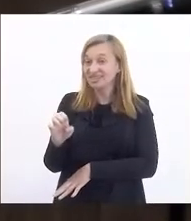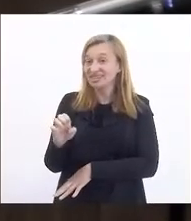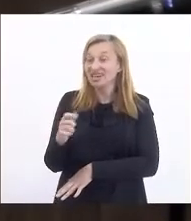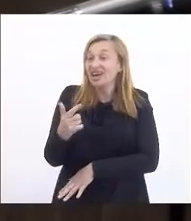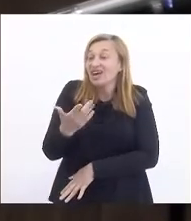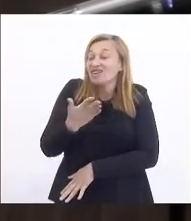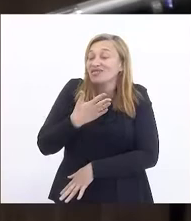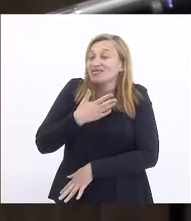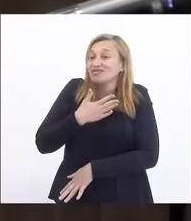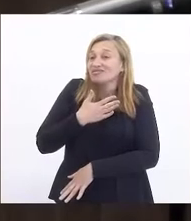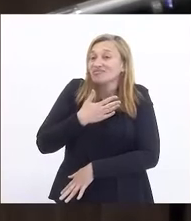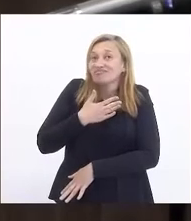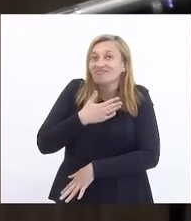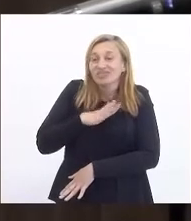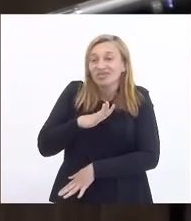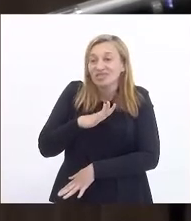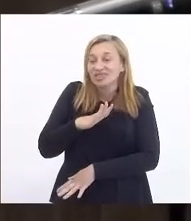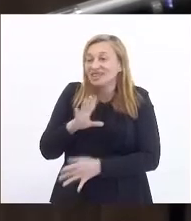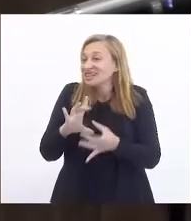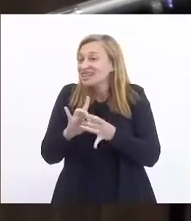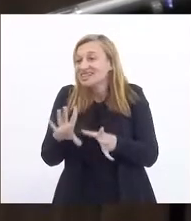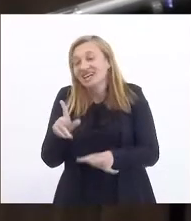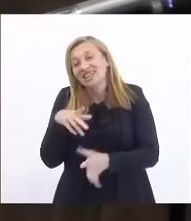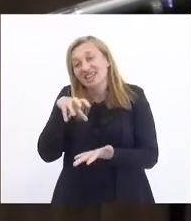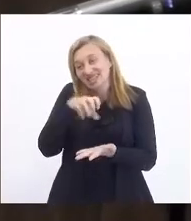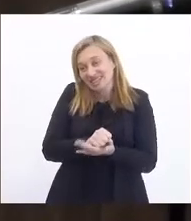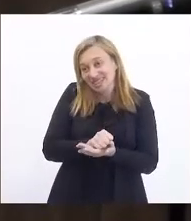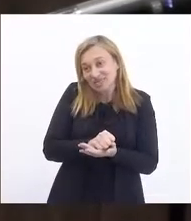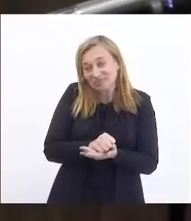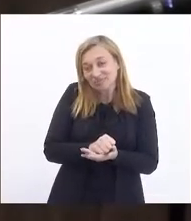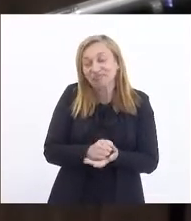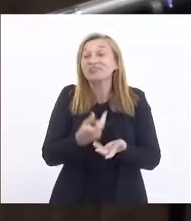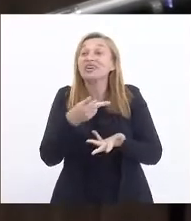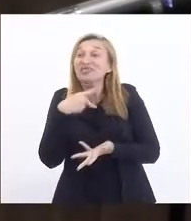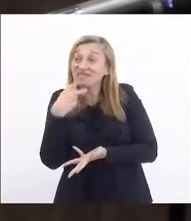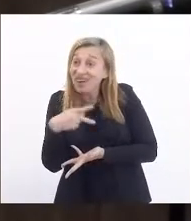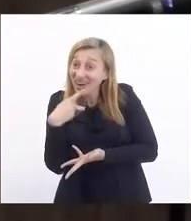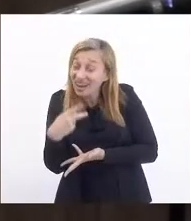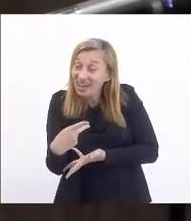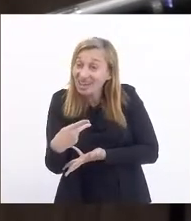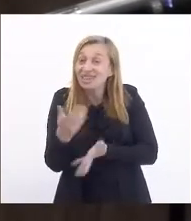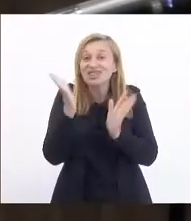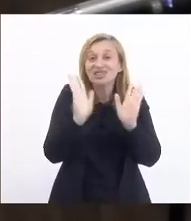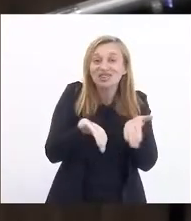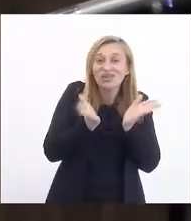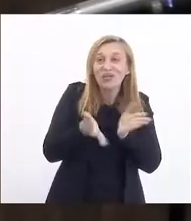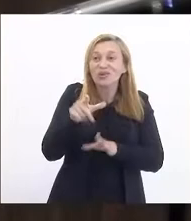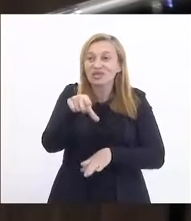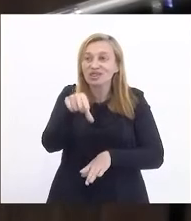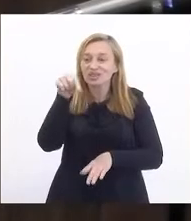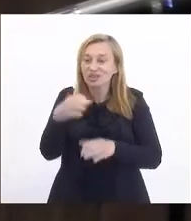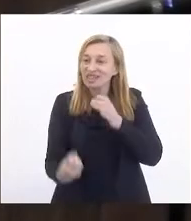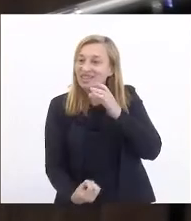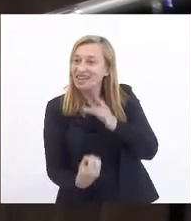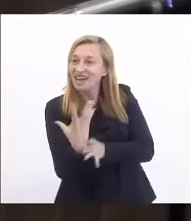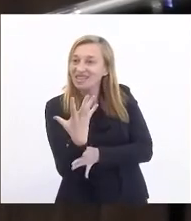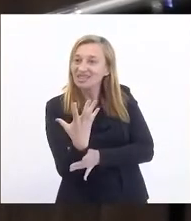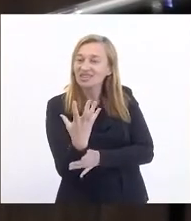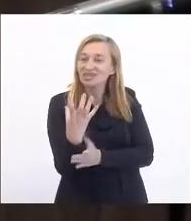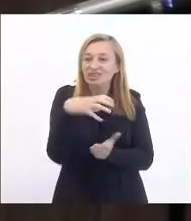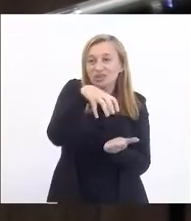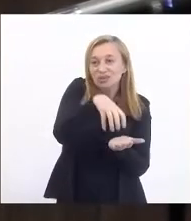gostaria de deixar de registrar dizer que hoje a decisão da criação do